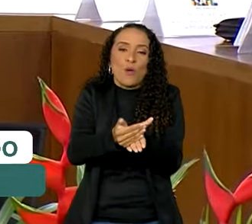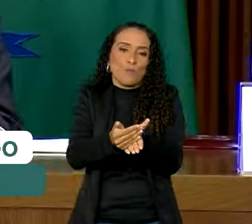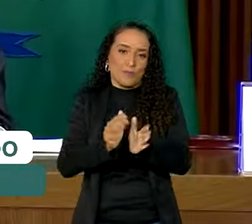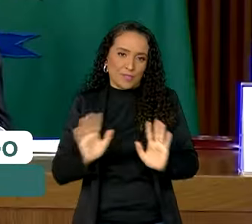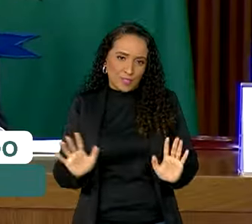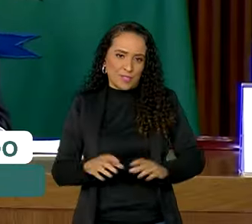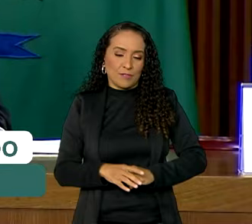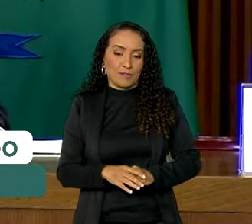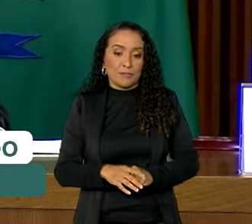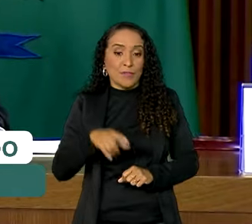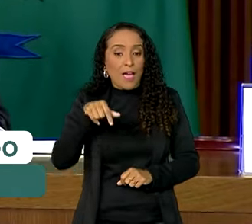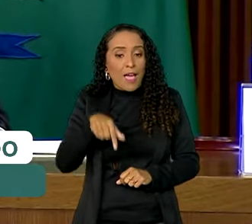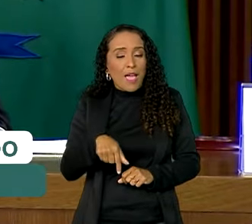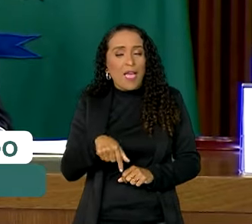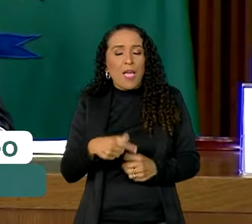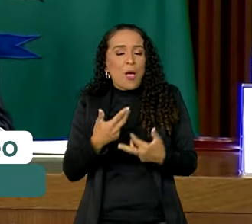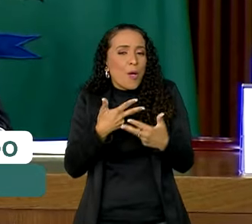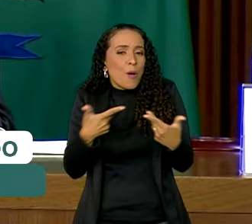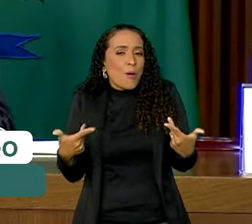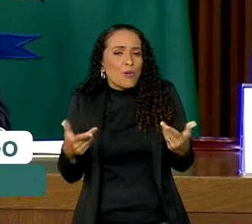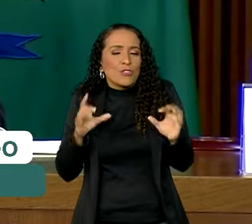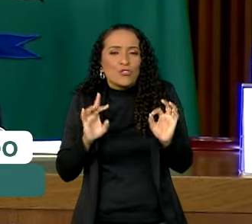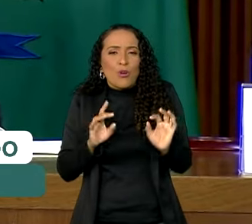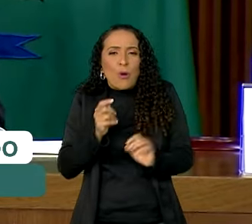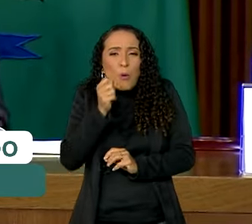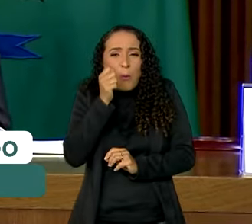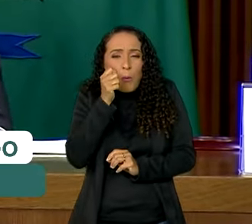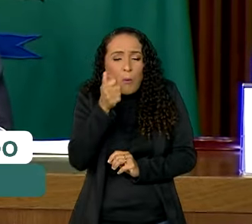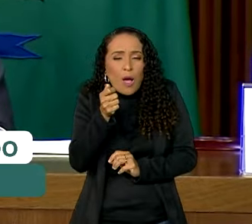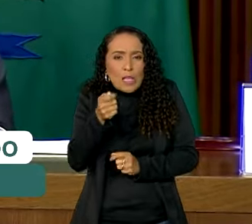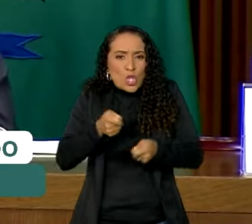começando. Essa é uma coisa que é quase que